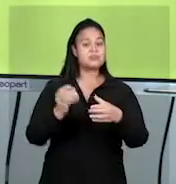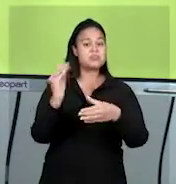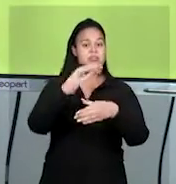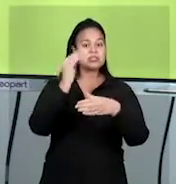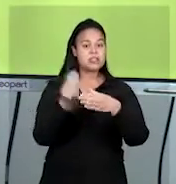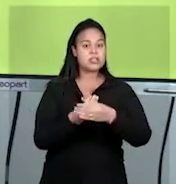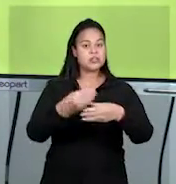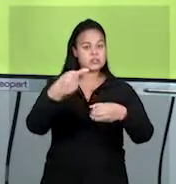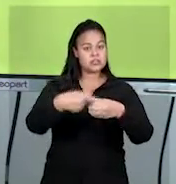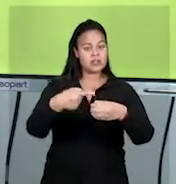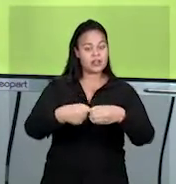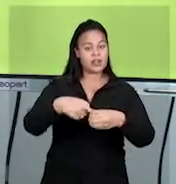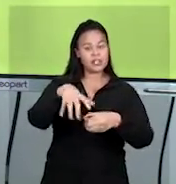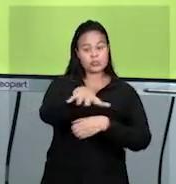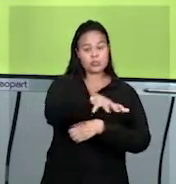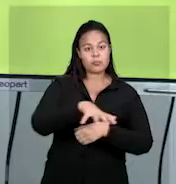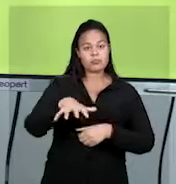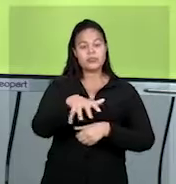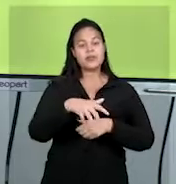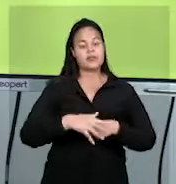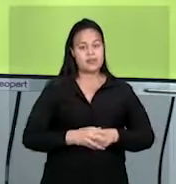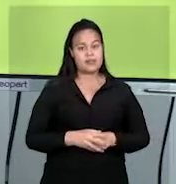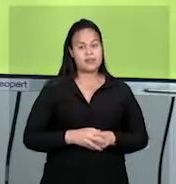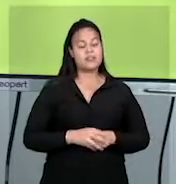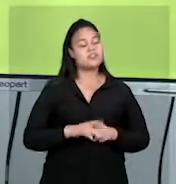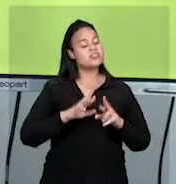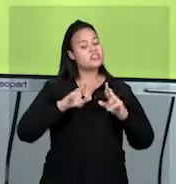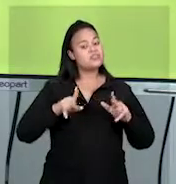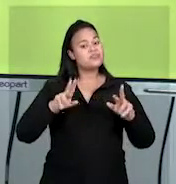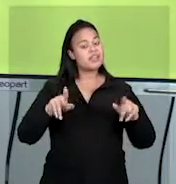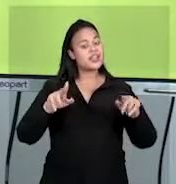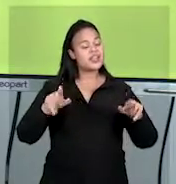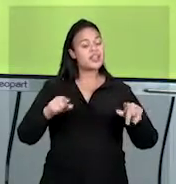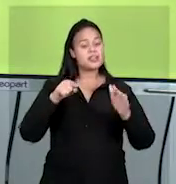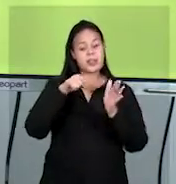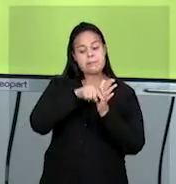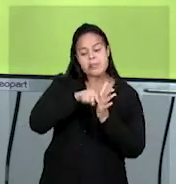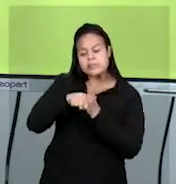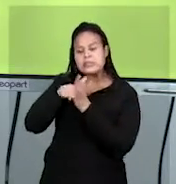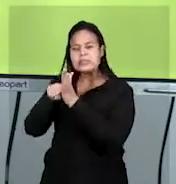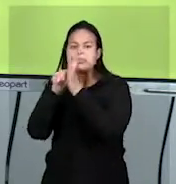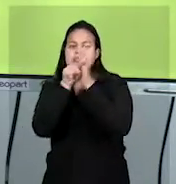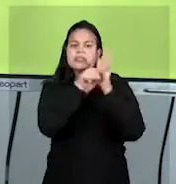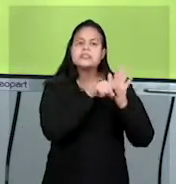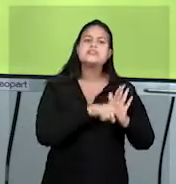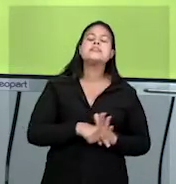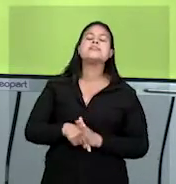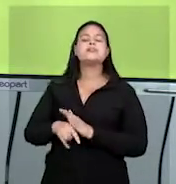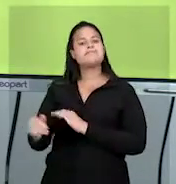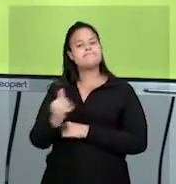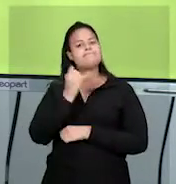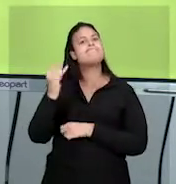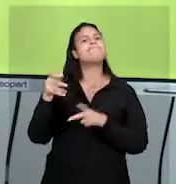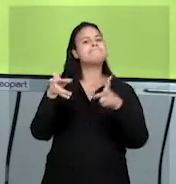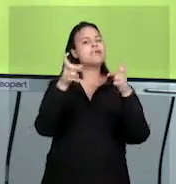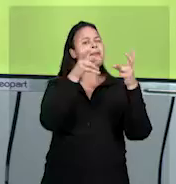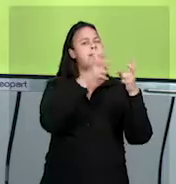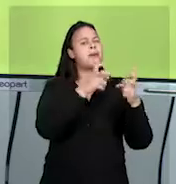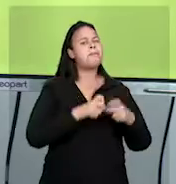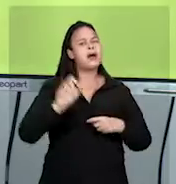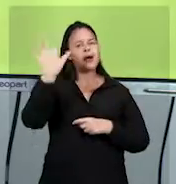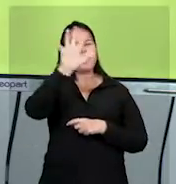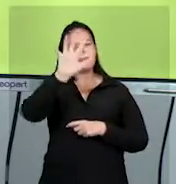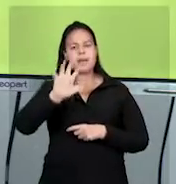meu bairro. Então, as diferentes fontes de dados são importantes para a gente identificar de qual mapa que a